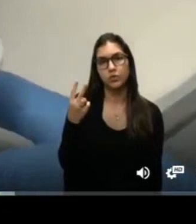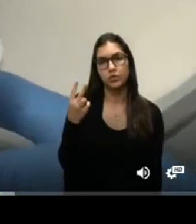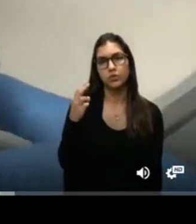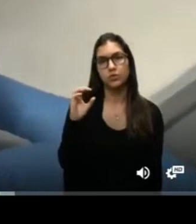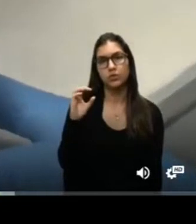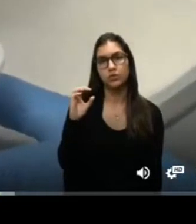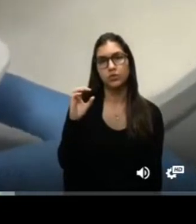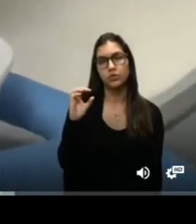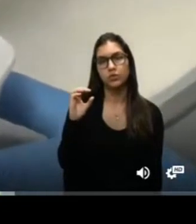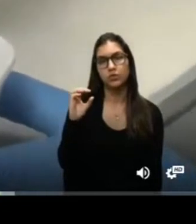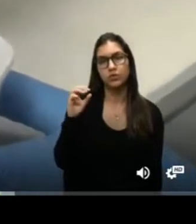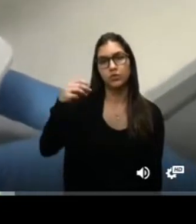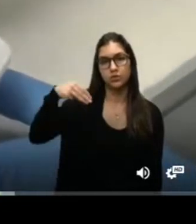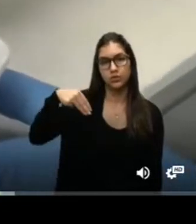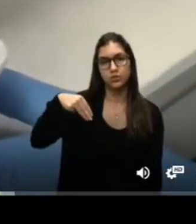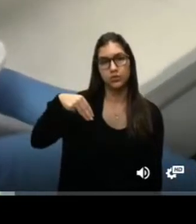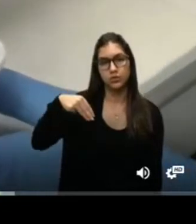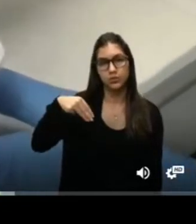centímetros